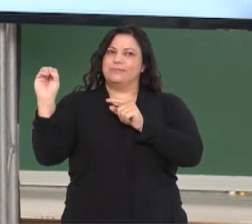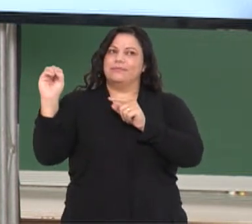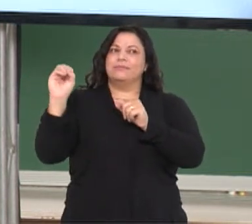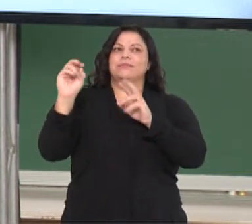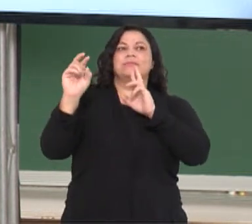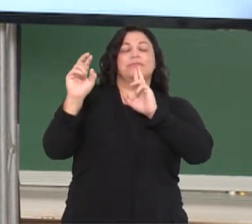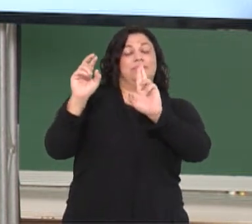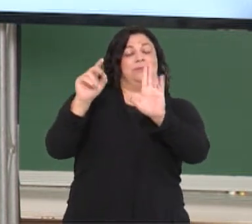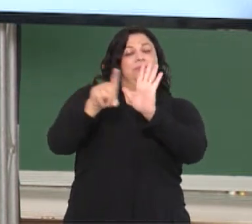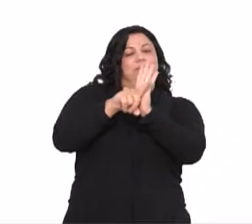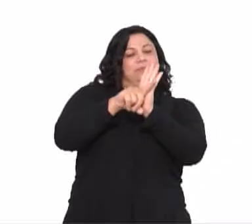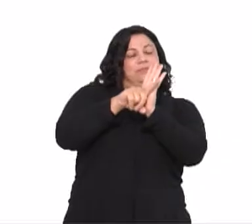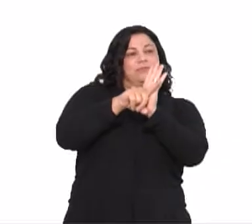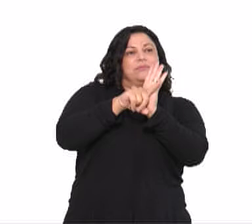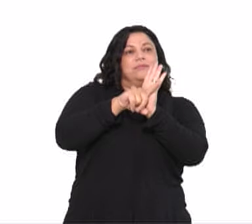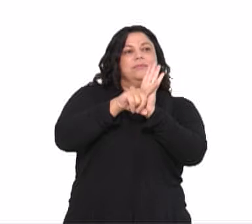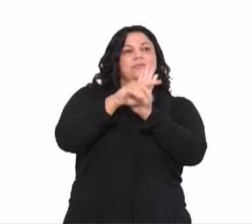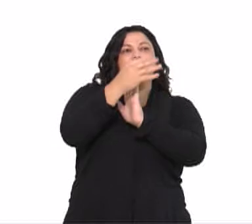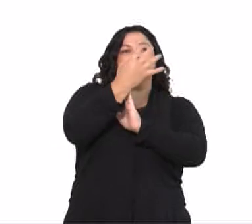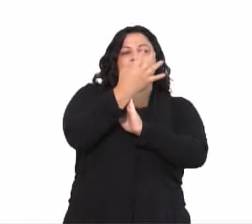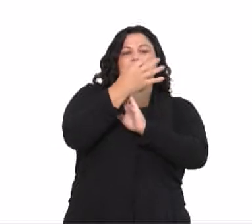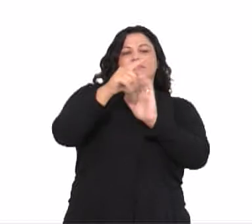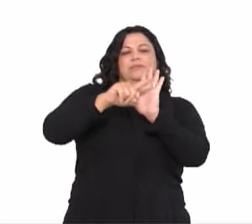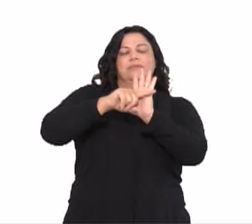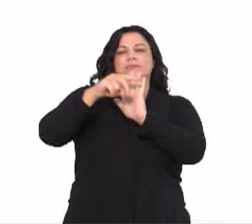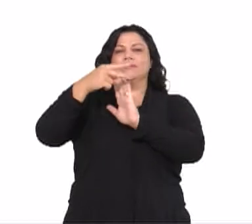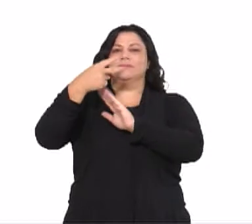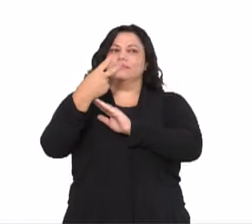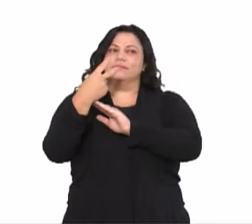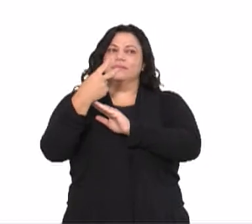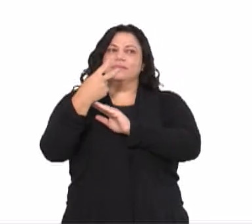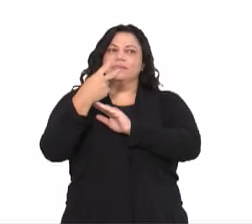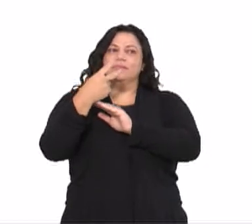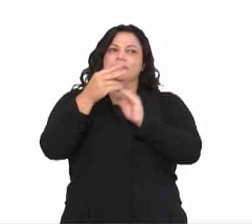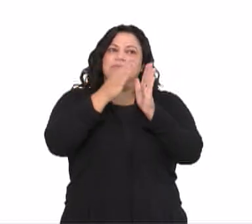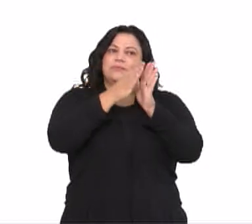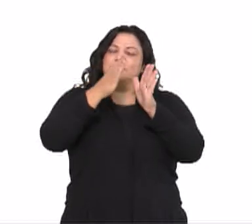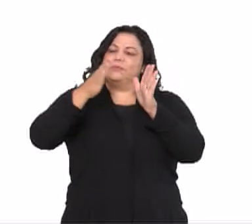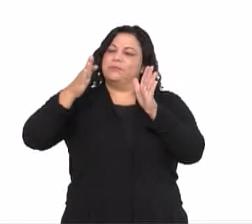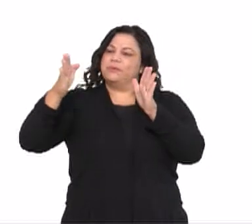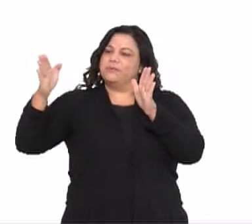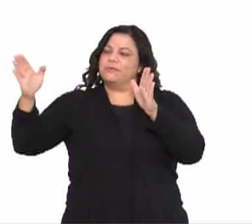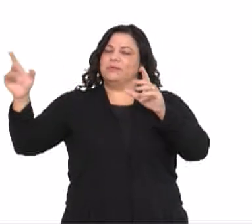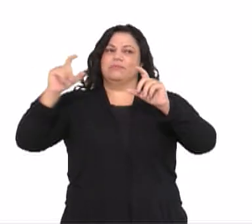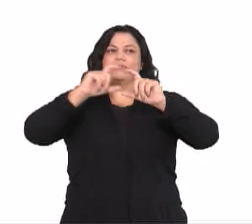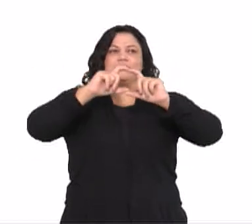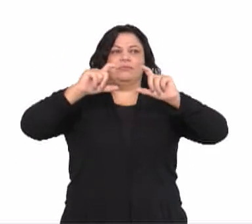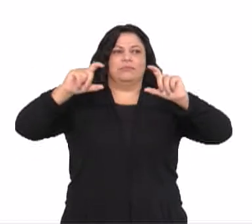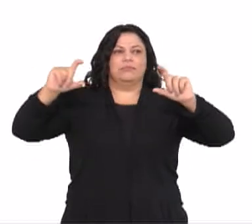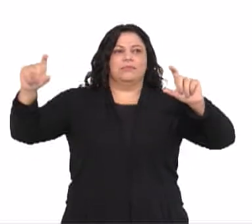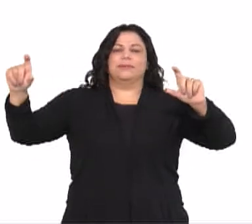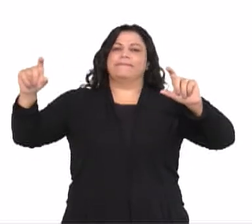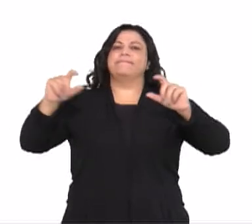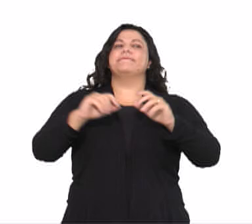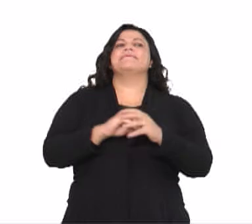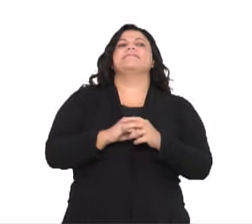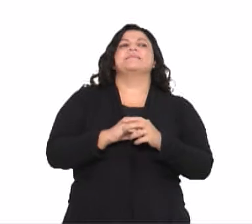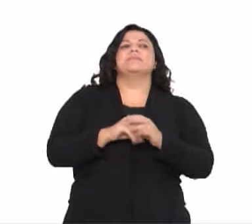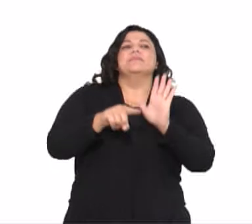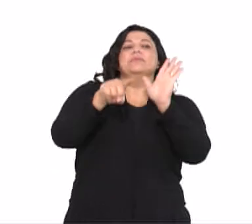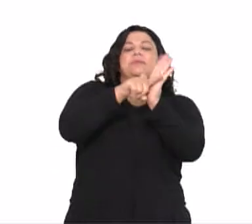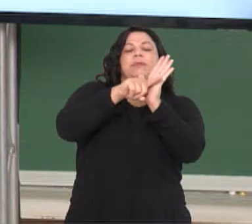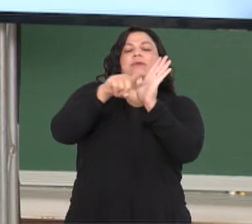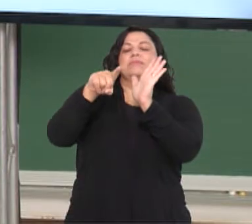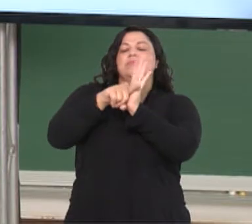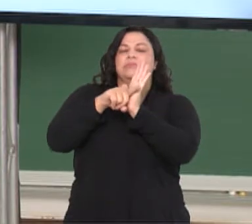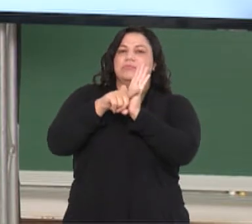a subtração. 4 menos 2, 8 menos menos 3, 5 menos 1, 2 menos 0. Menos